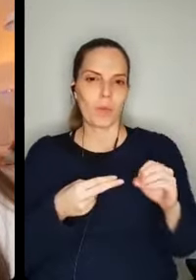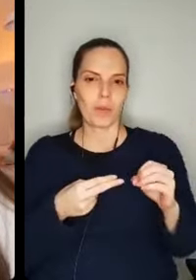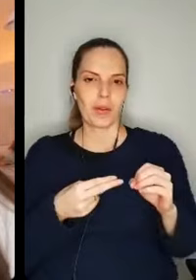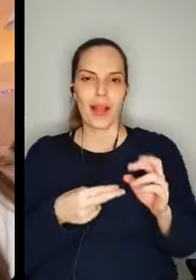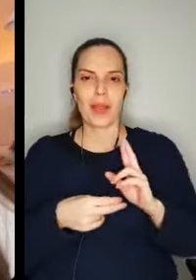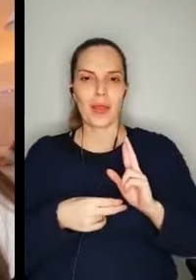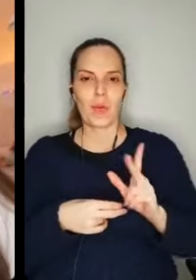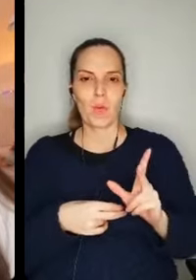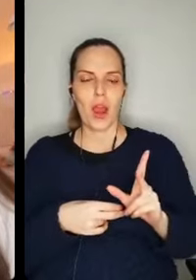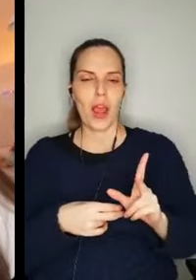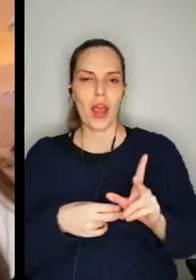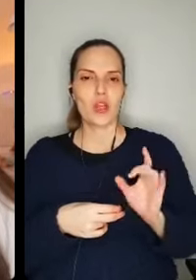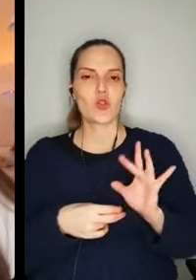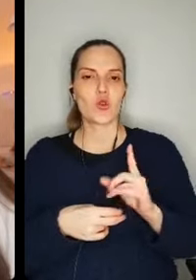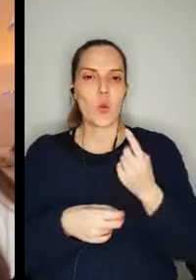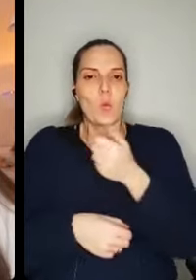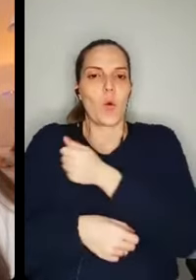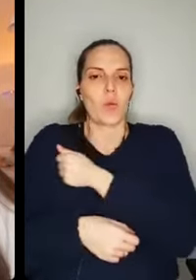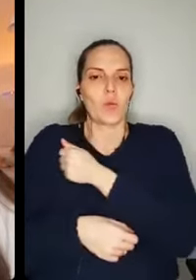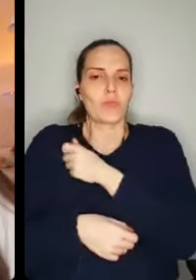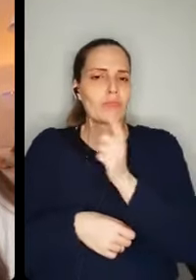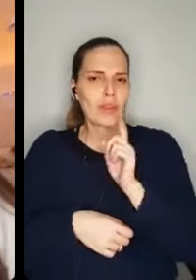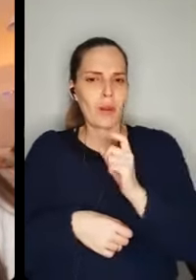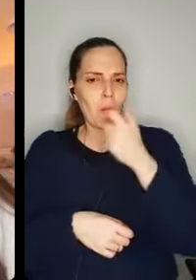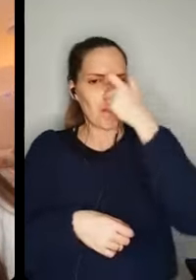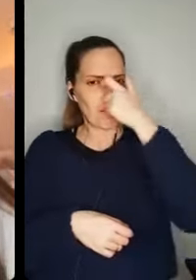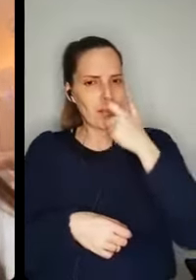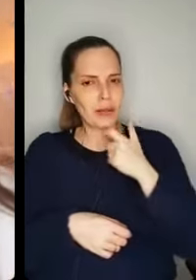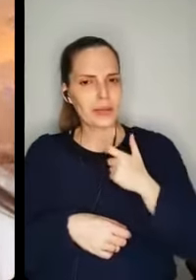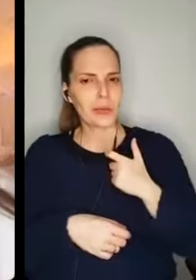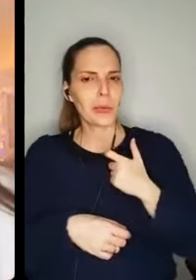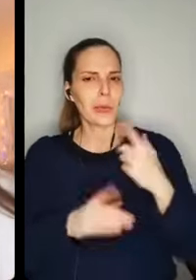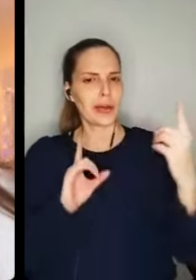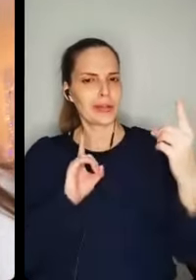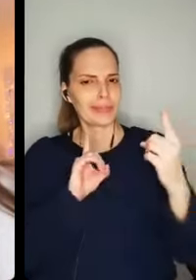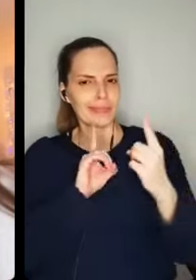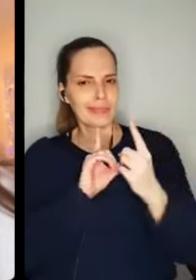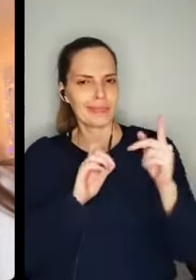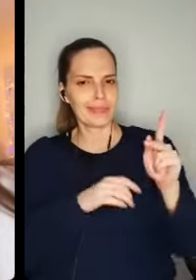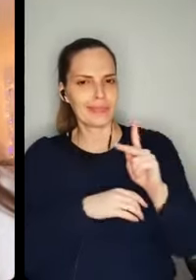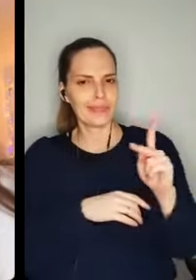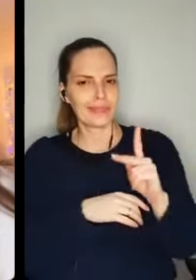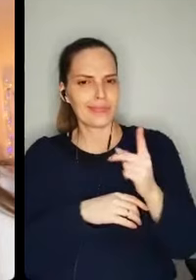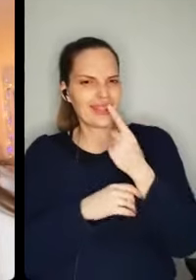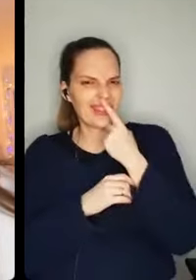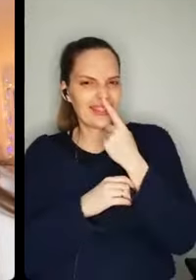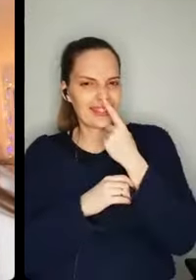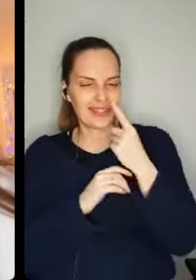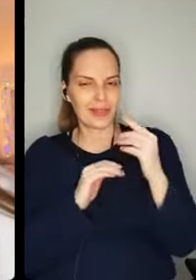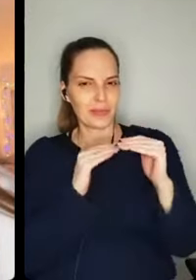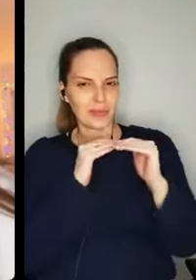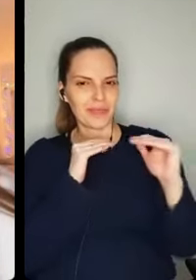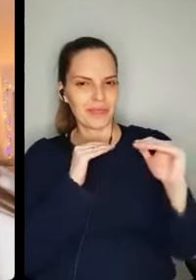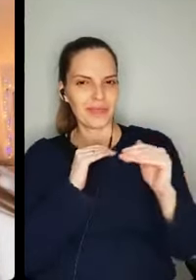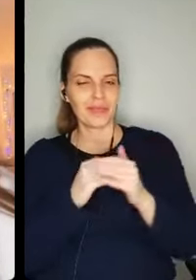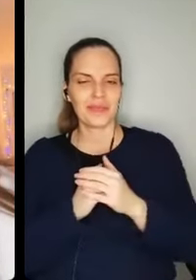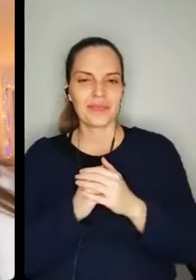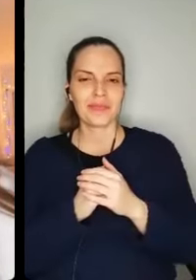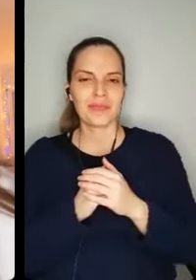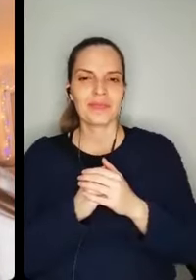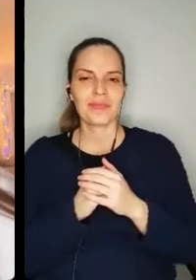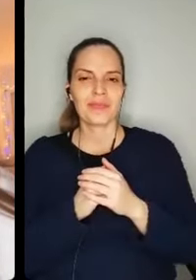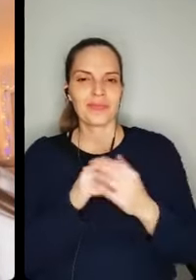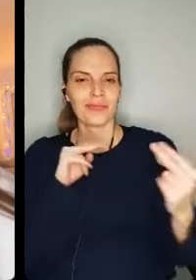vai, enfim, tá conversando de igual para igual com o teu professor. Algo mais, como a Sofia falou, horizontal, né? Acho isso bem interessante